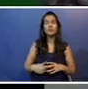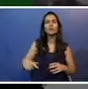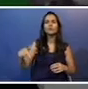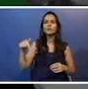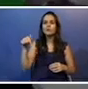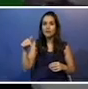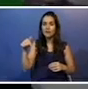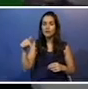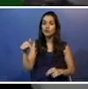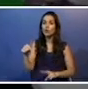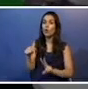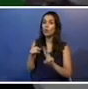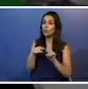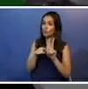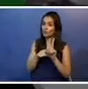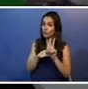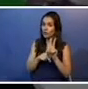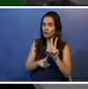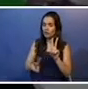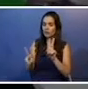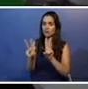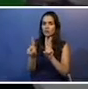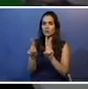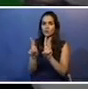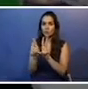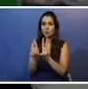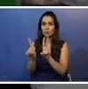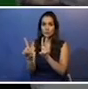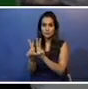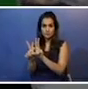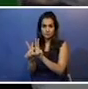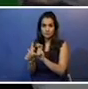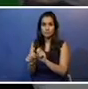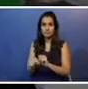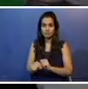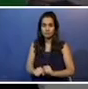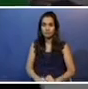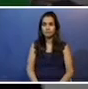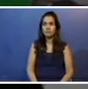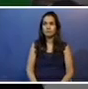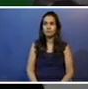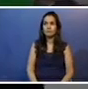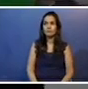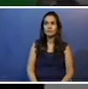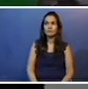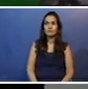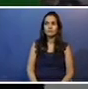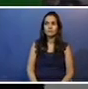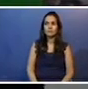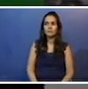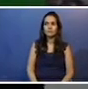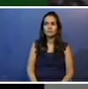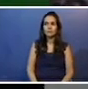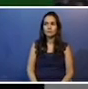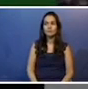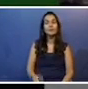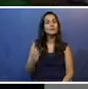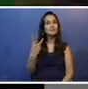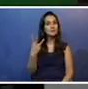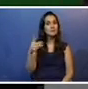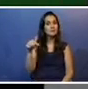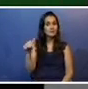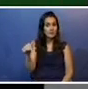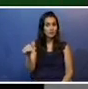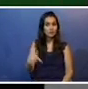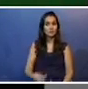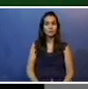vou precisar do V e 2 is. Ó, 10, 20, 30, 35, 36,